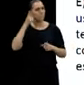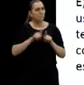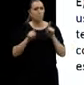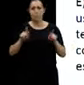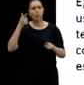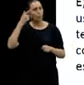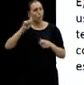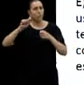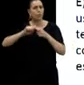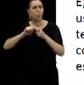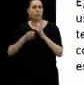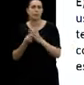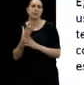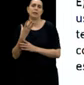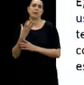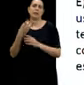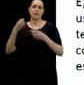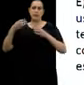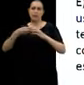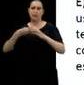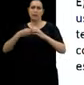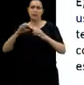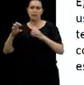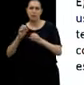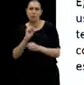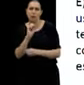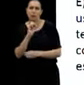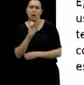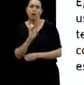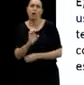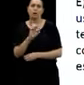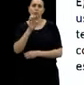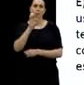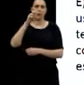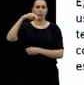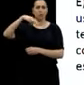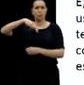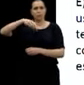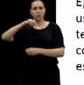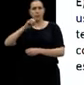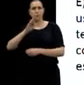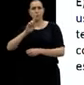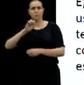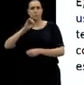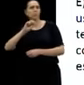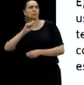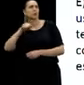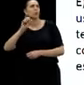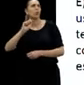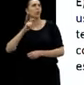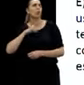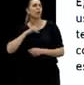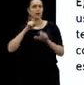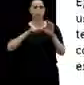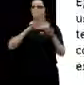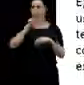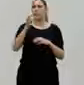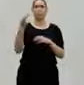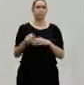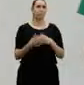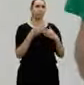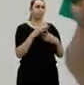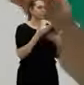podem formar células de anexos embrionários. Letra A, já matamos a charada. Já matou a charada.